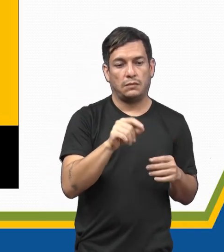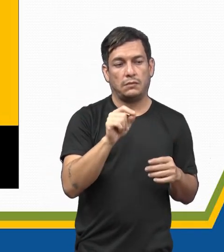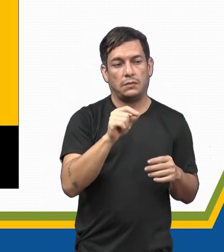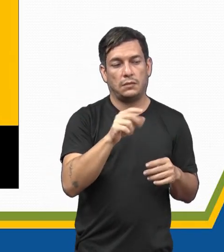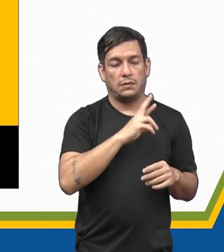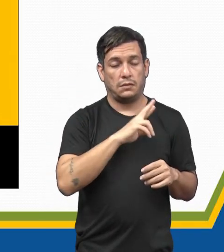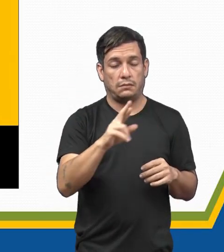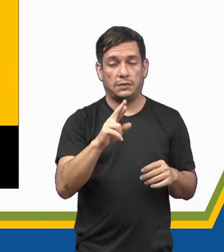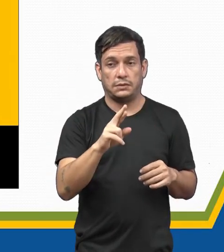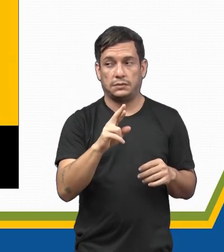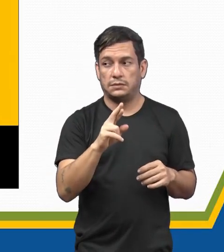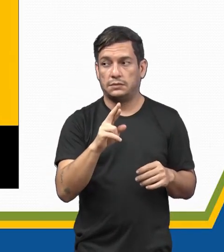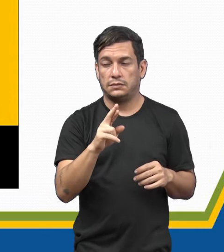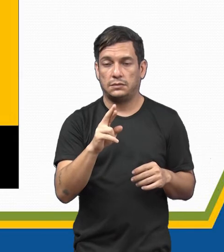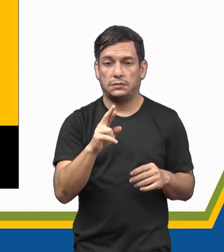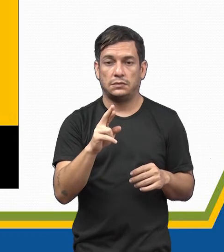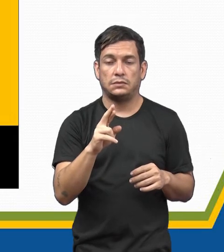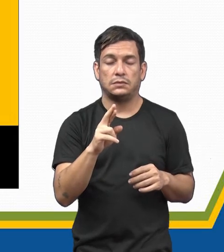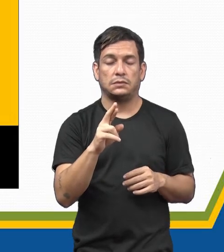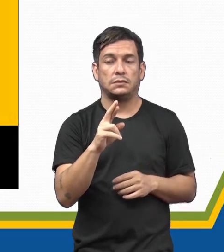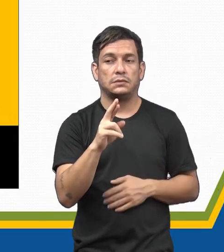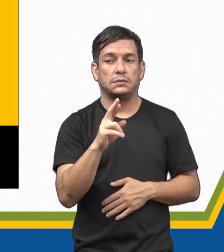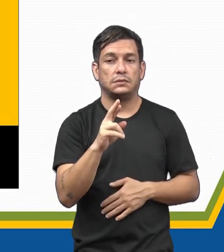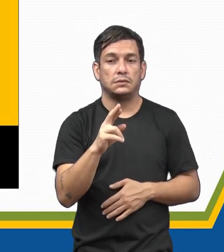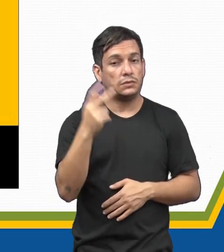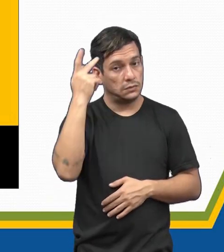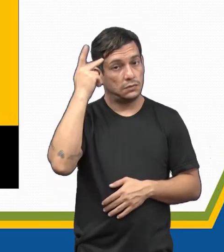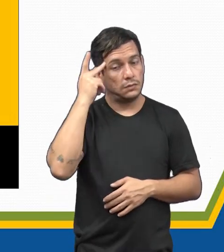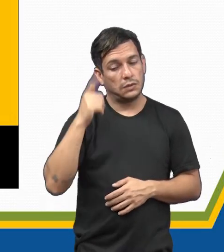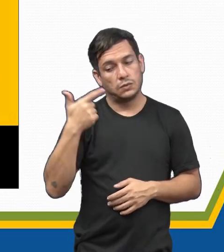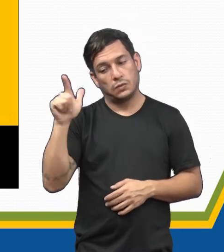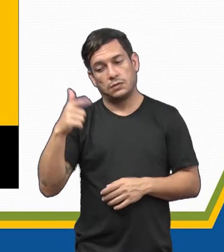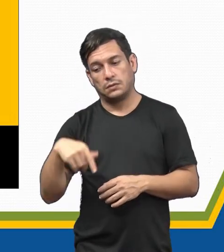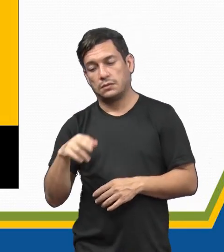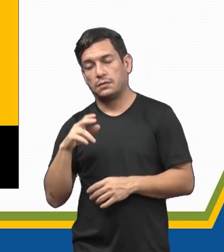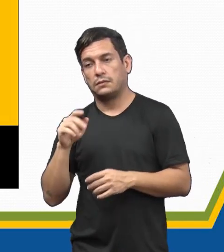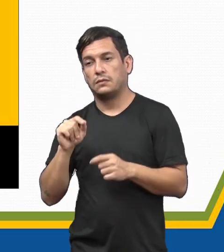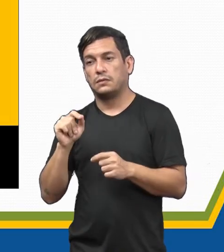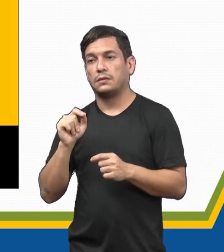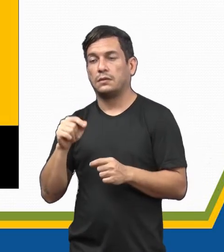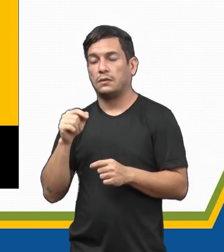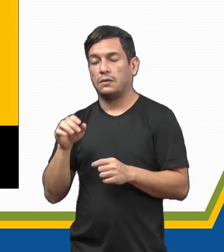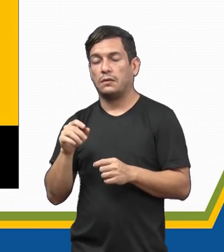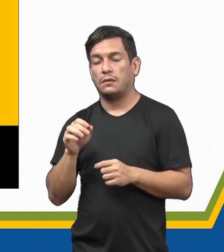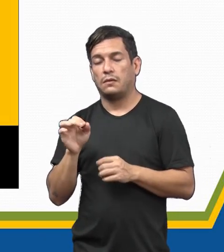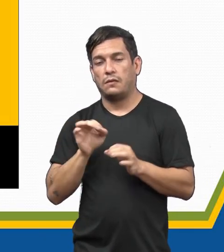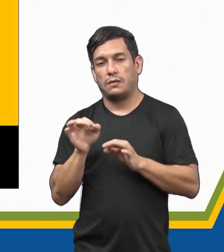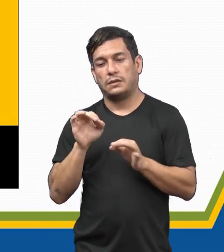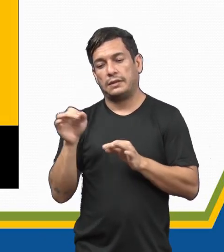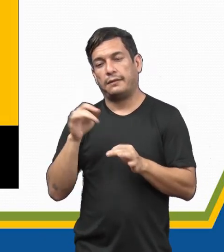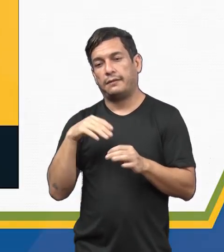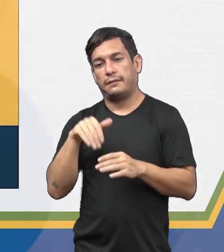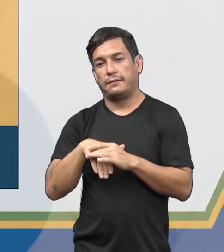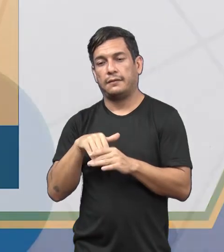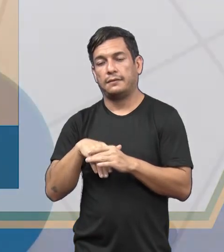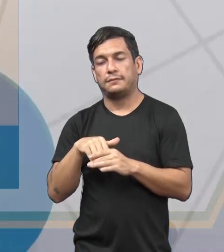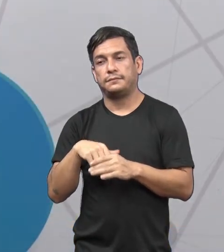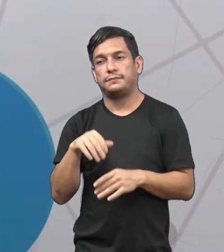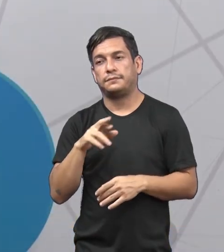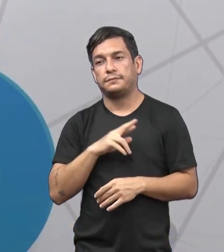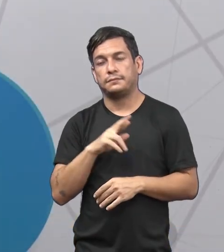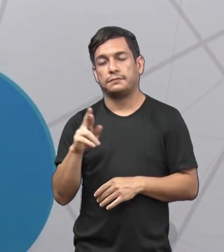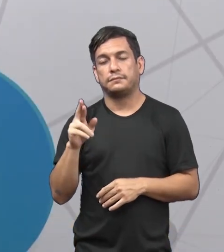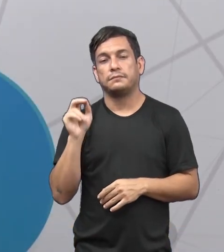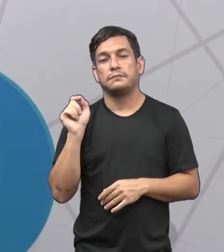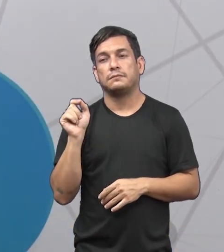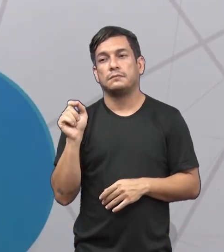um representante de São Paulo e no outro mandato, na outra eleição, né,